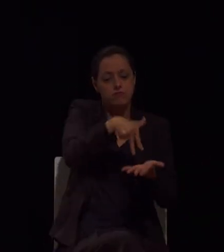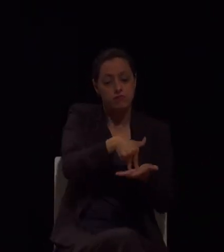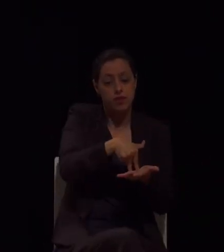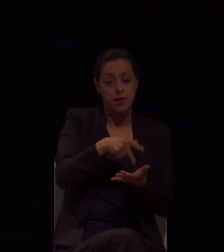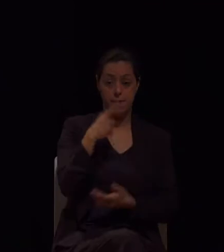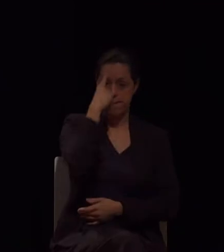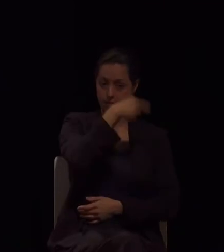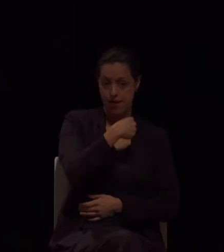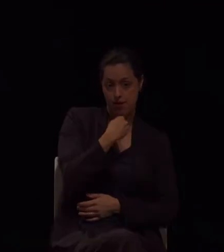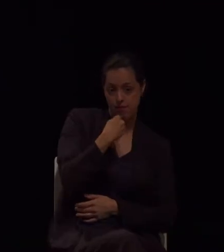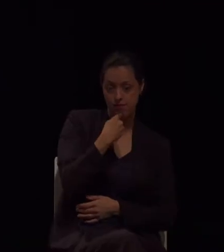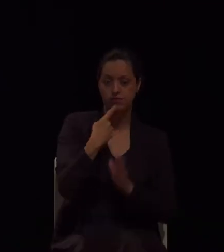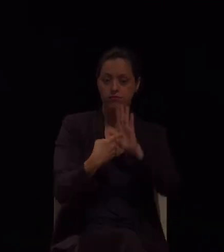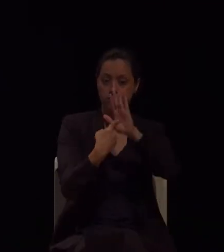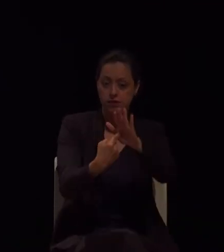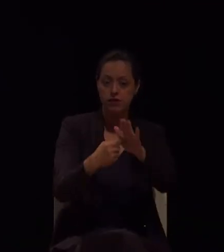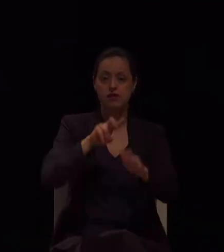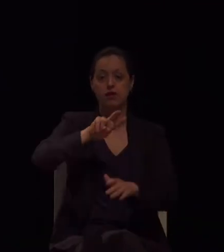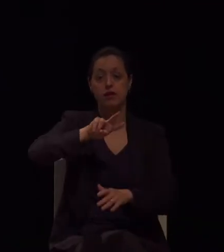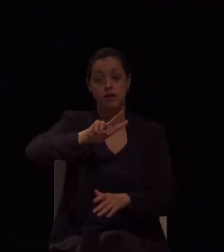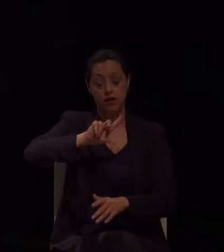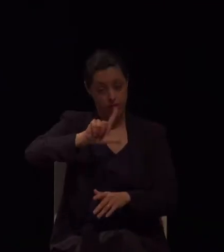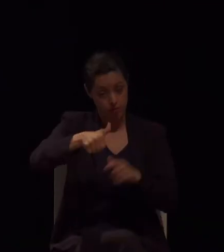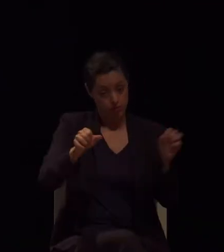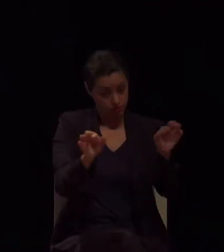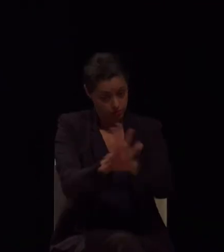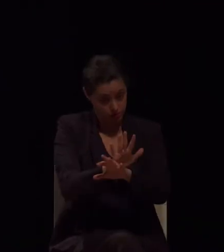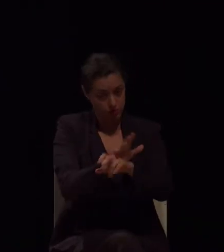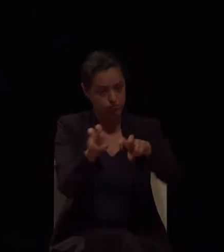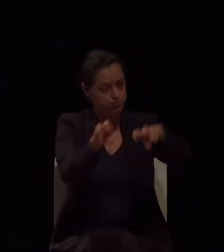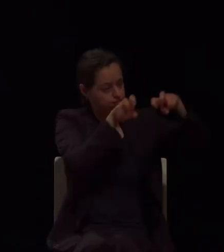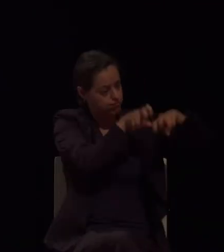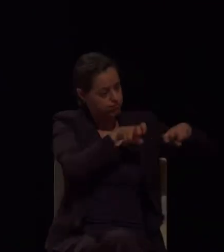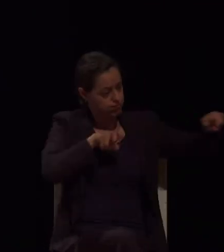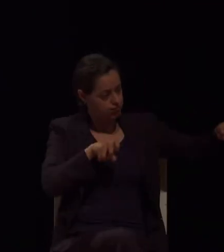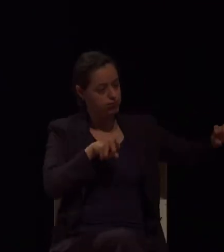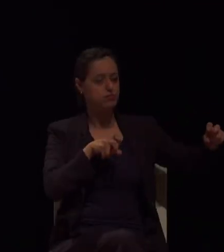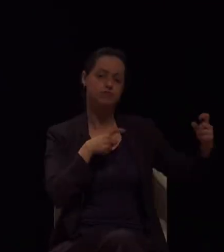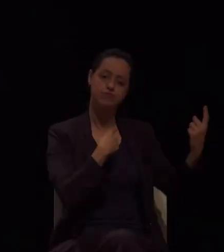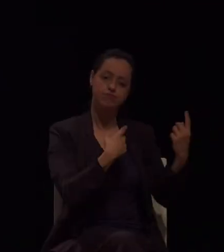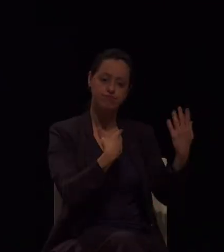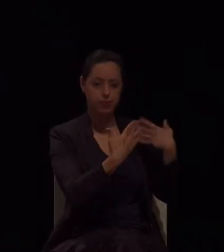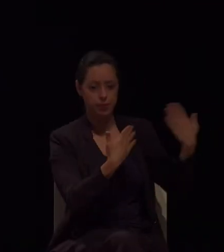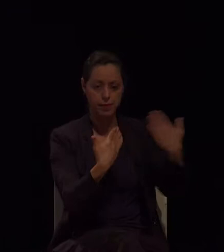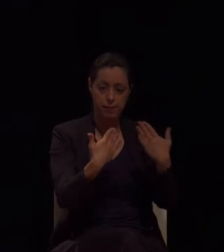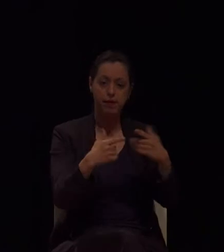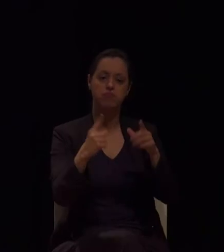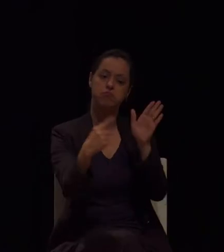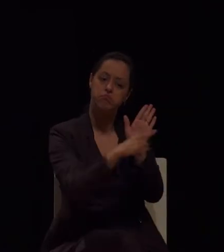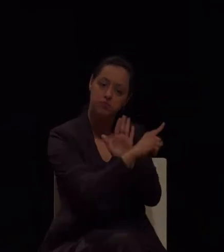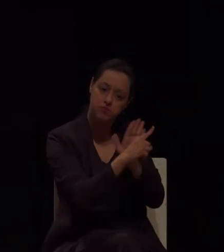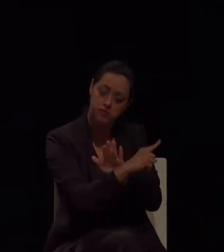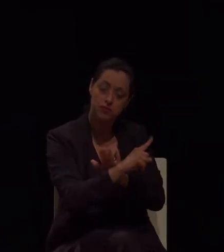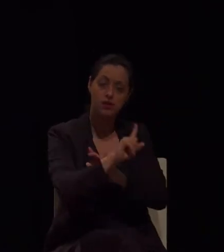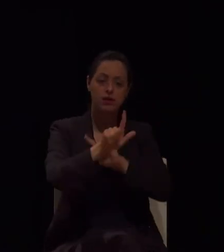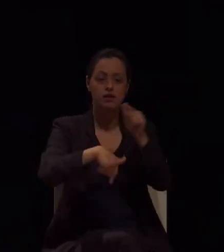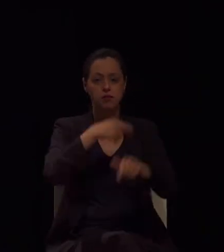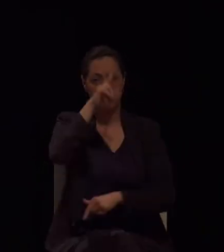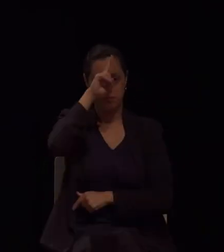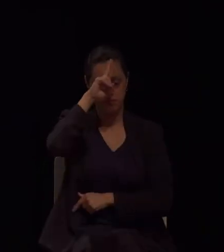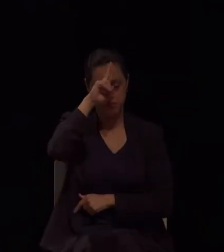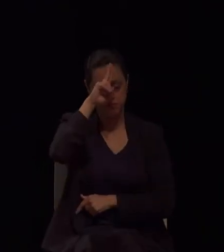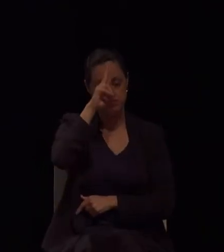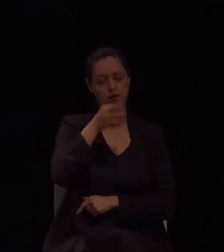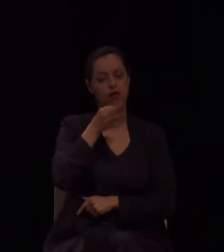juntam aqui no palco ea gente abre pelas perguntas à platéia faz um tipo de debate né daí meio dia a gente para tomar um café o máximo vai